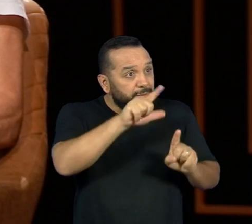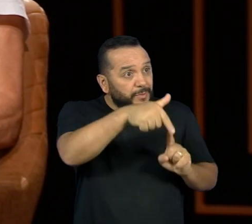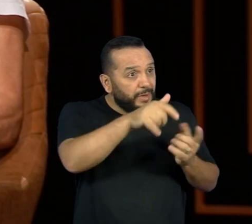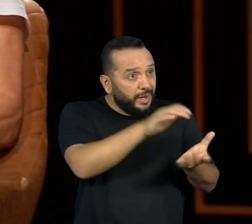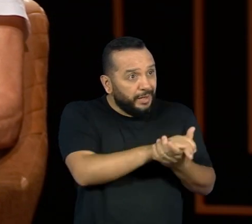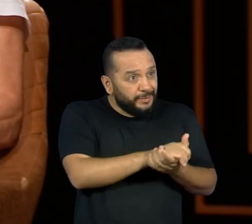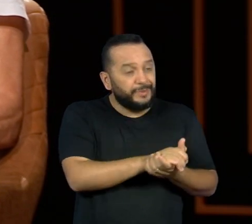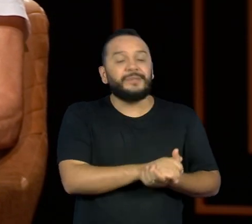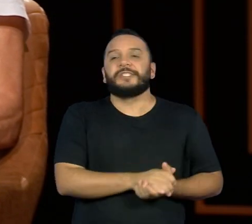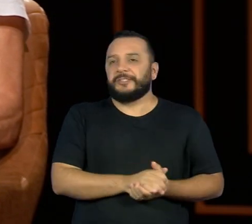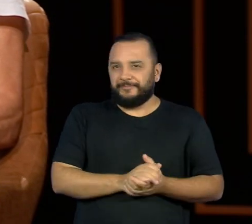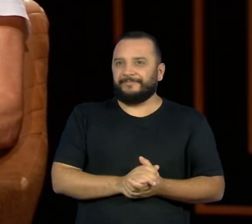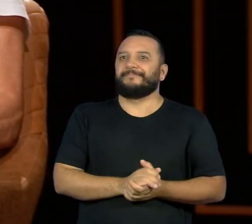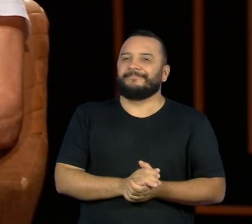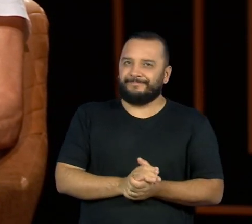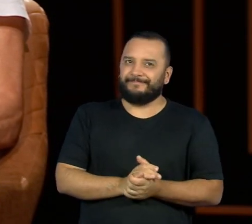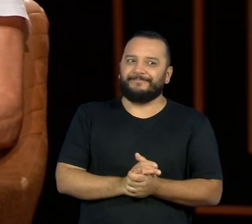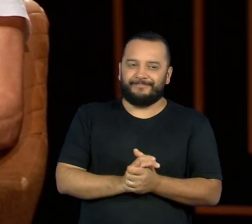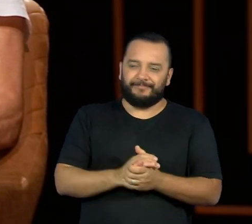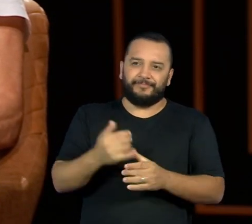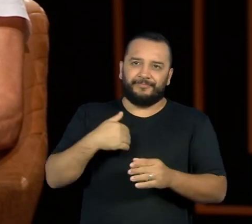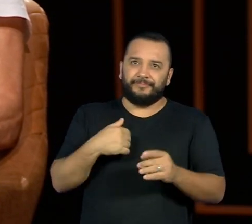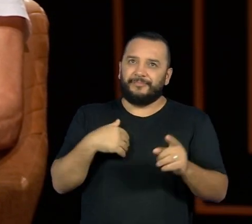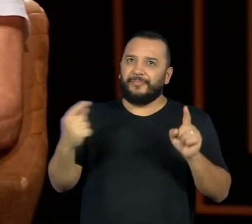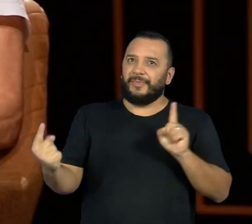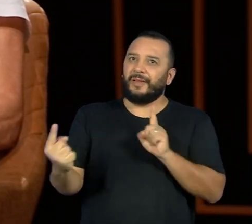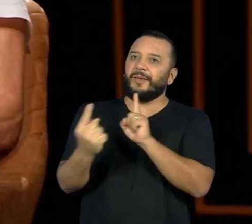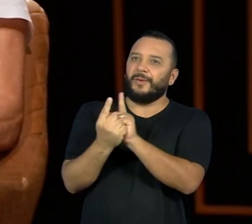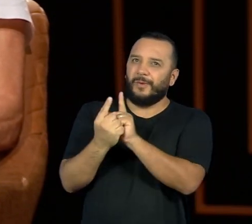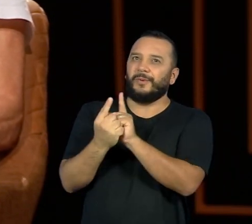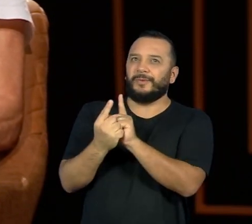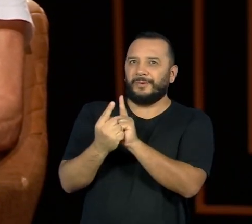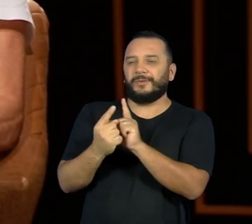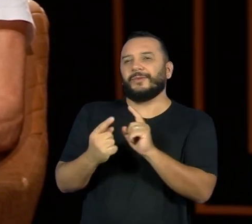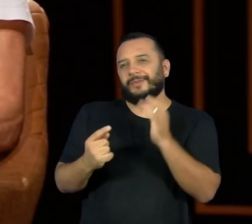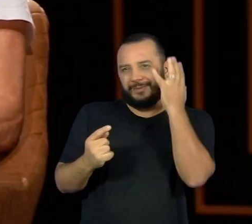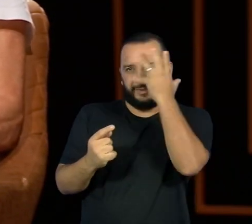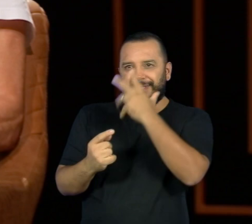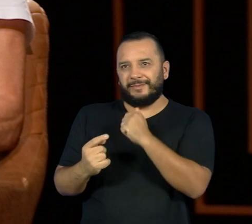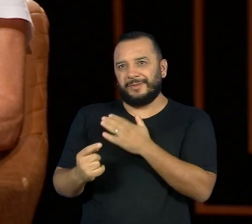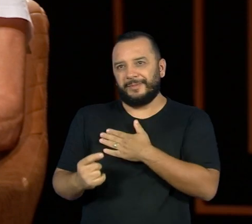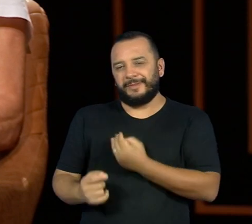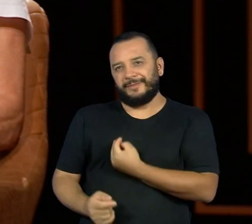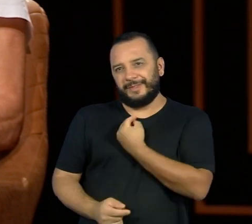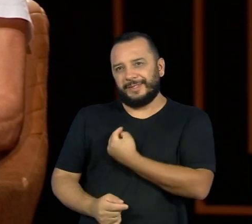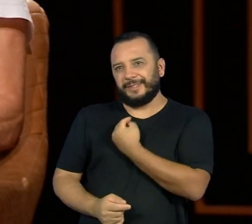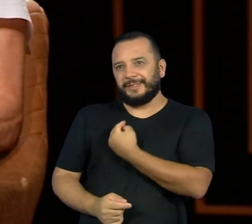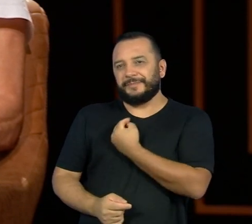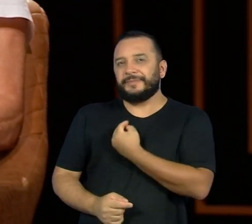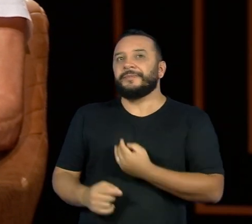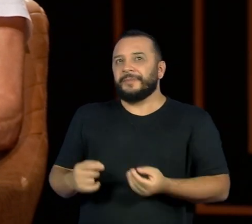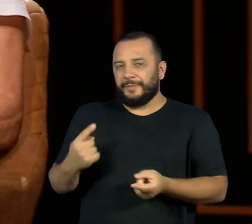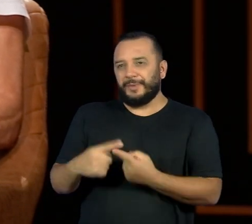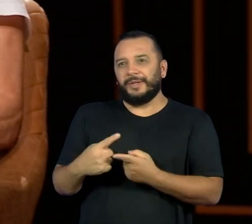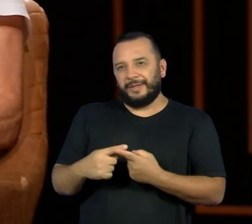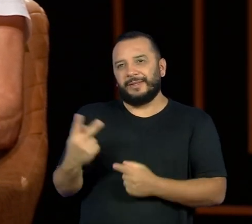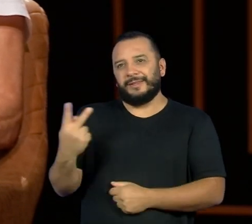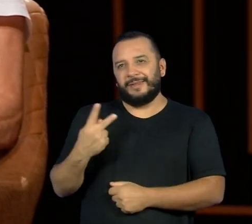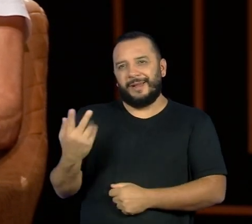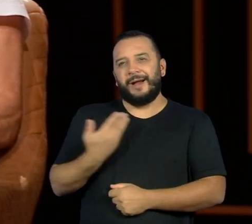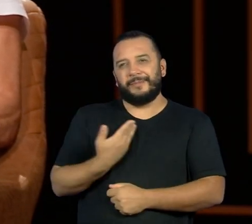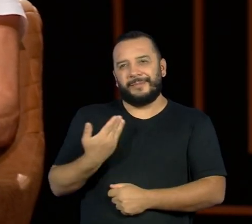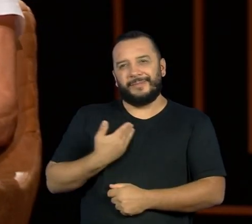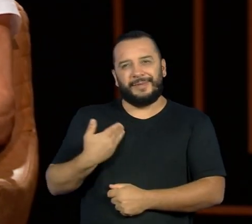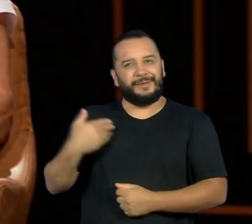é, assim, um encontro lindo na minha vida, porque somos amigos até